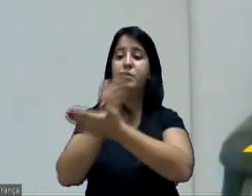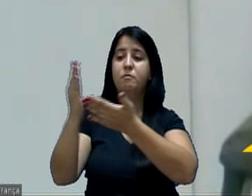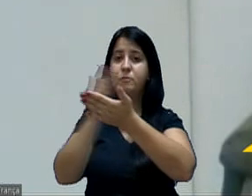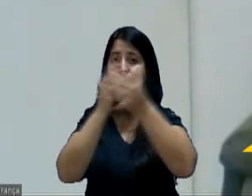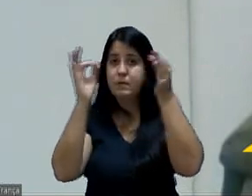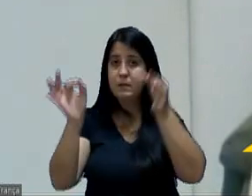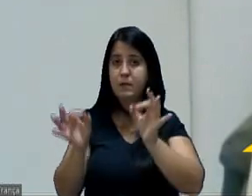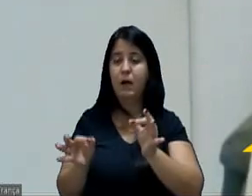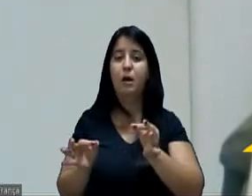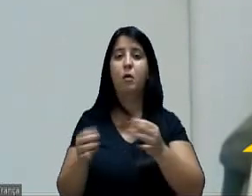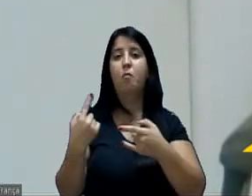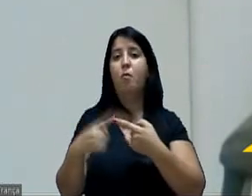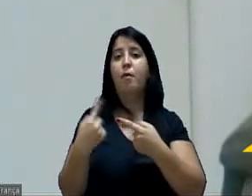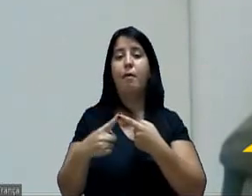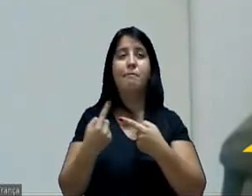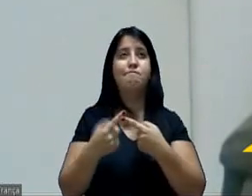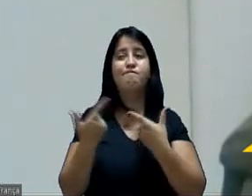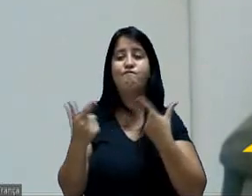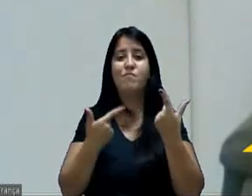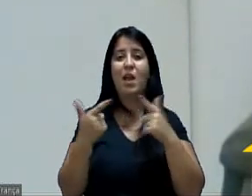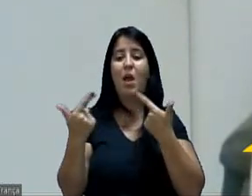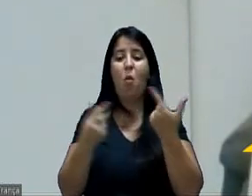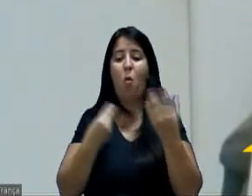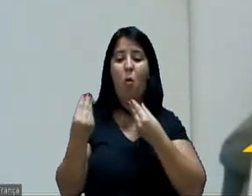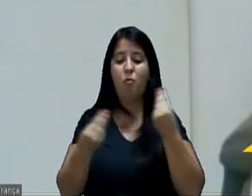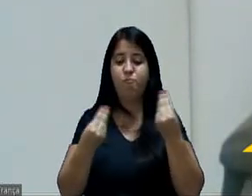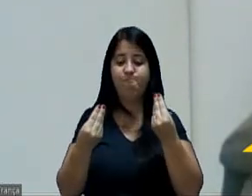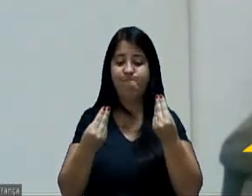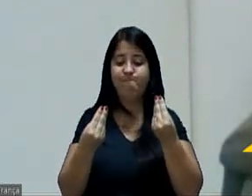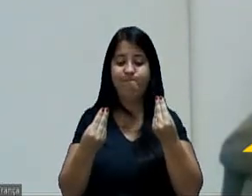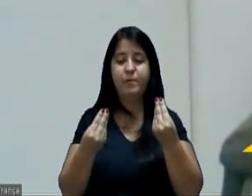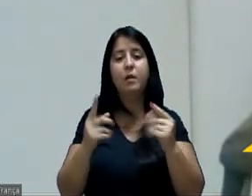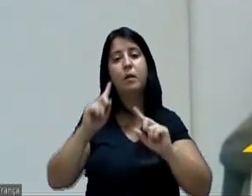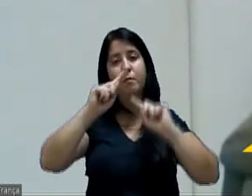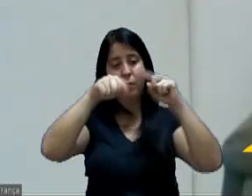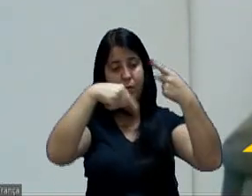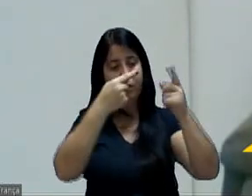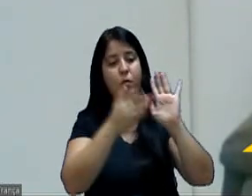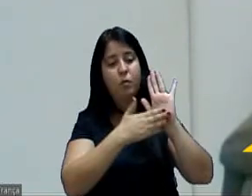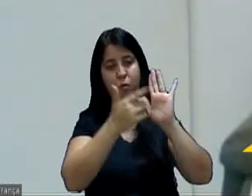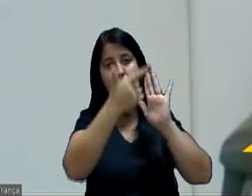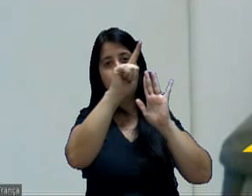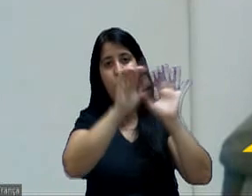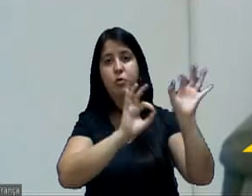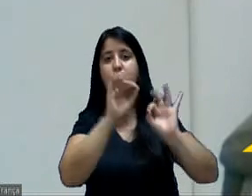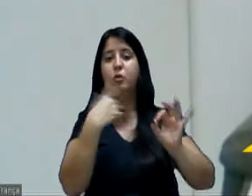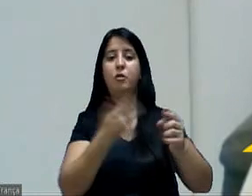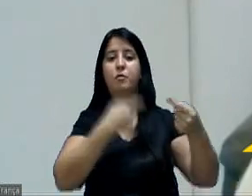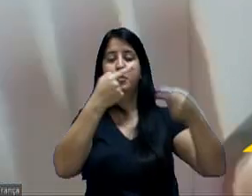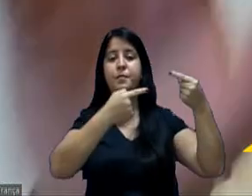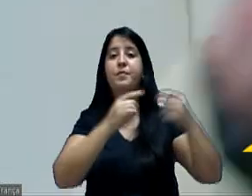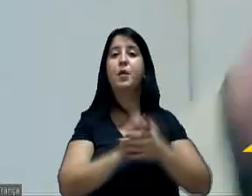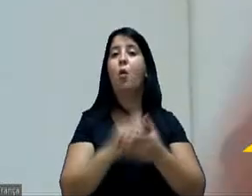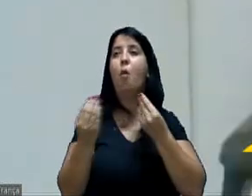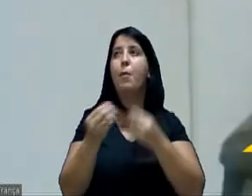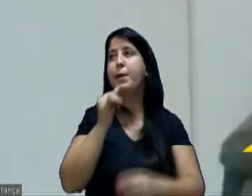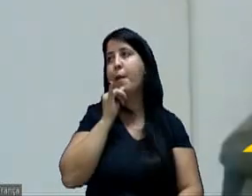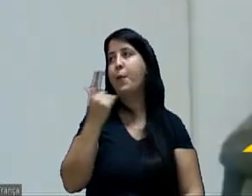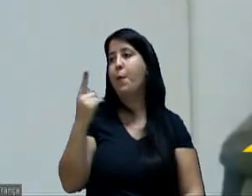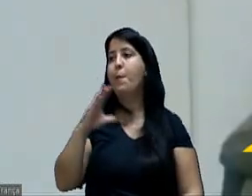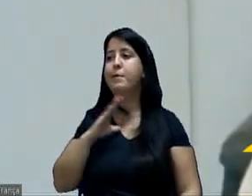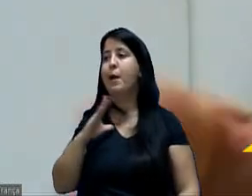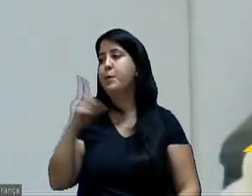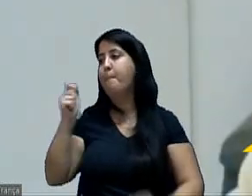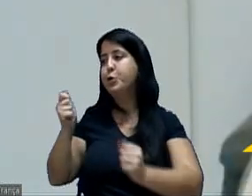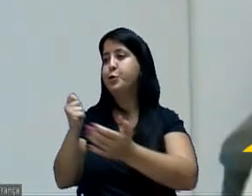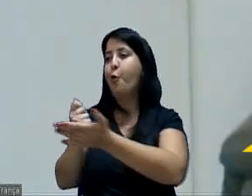existe, salvo melhor juízo, e nós vamos debater isso no outro projeto, que determinada cidade pode comprar lá 1 milhão de